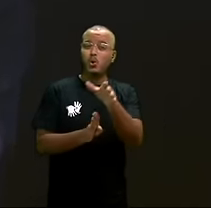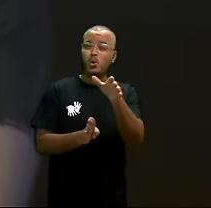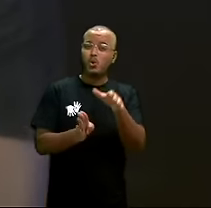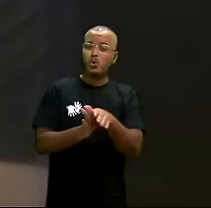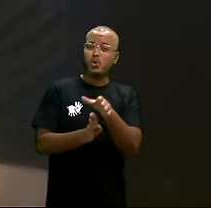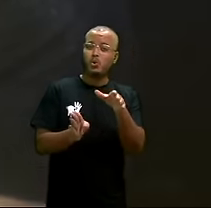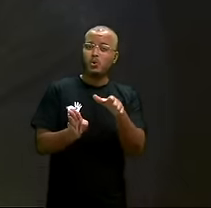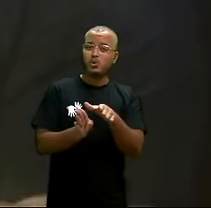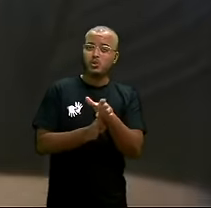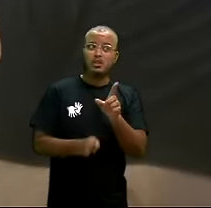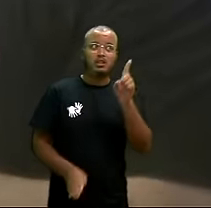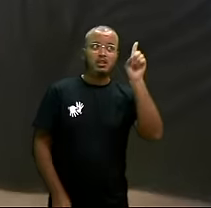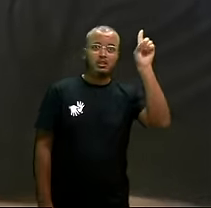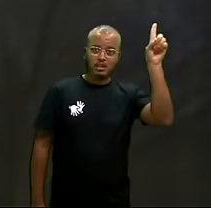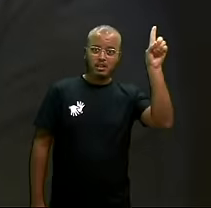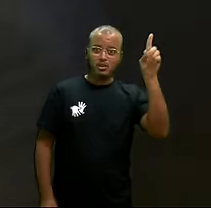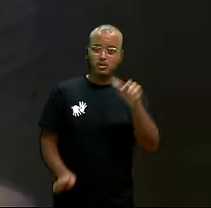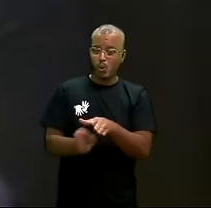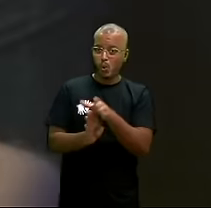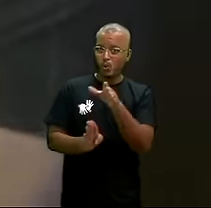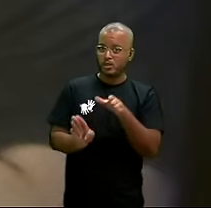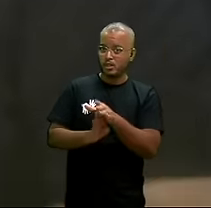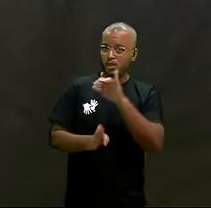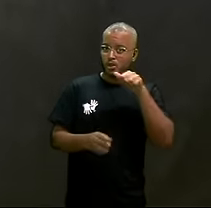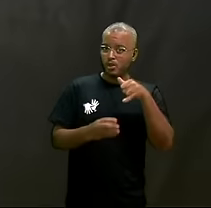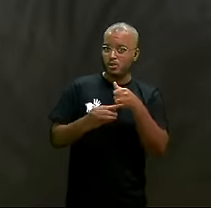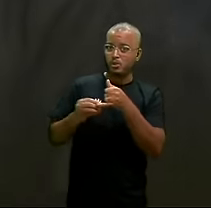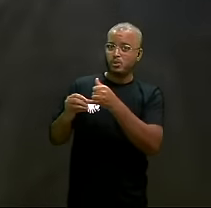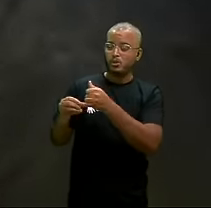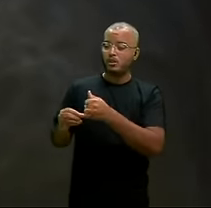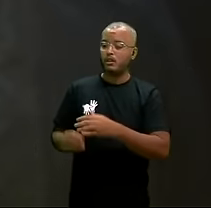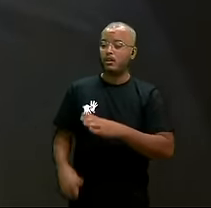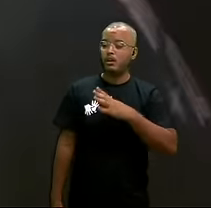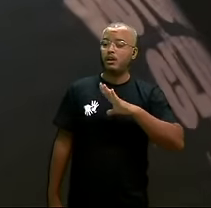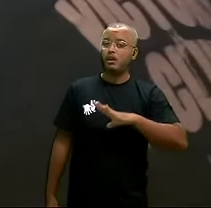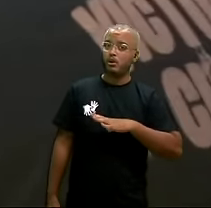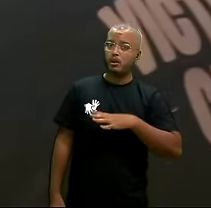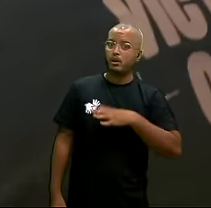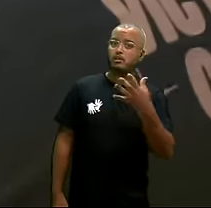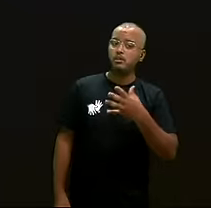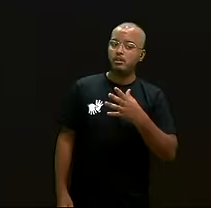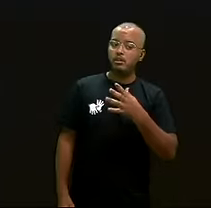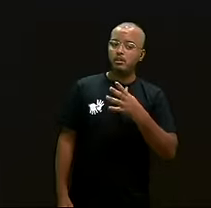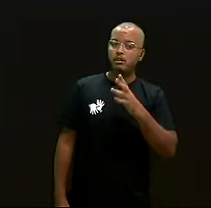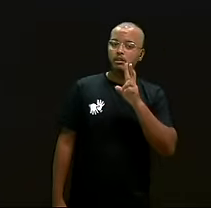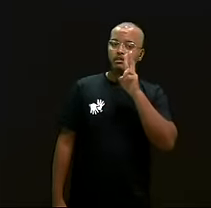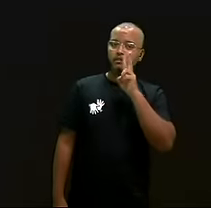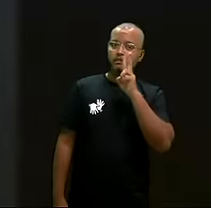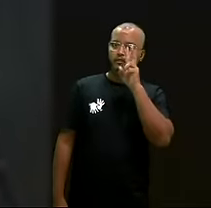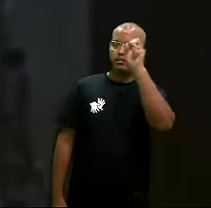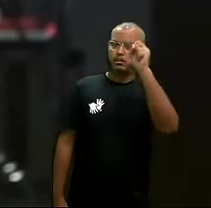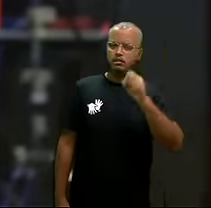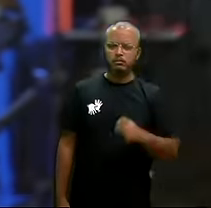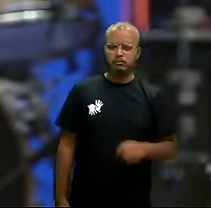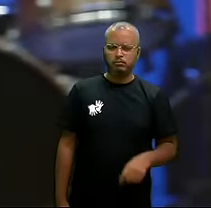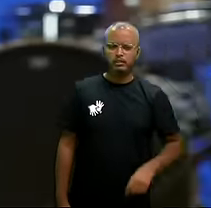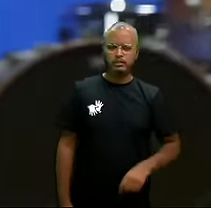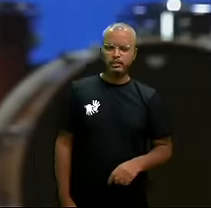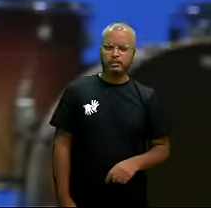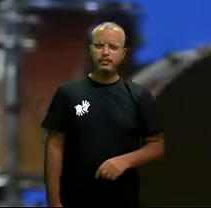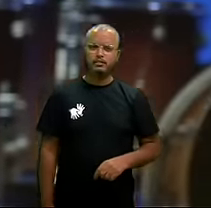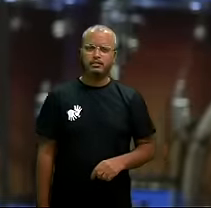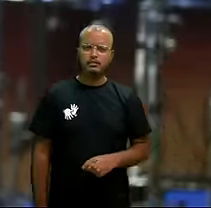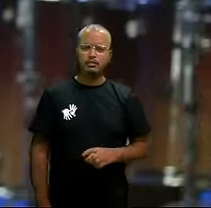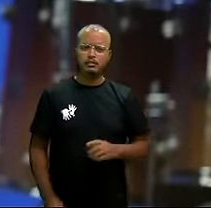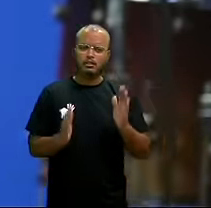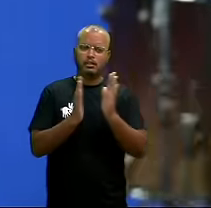Deus disse: seja forte, seja corajoso, seja fiel. Acabou. Deus não falou para ele: ora todo dia. Deus não